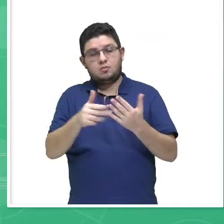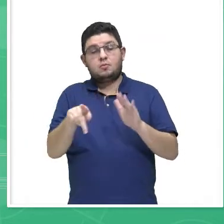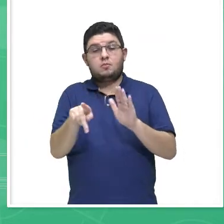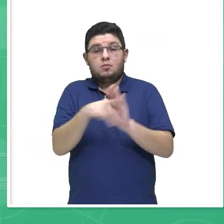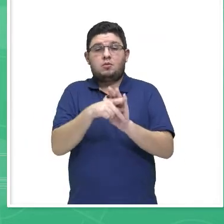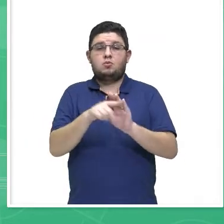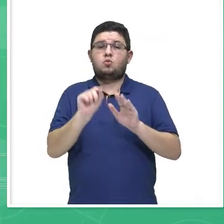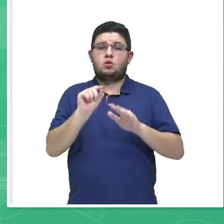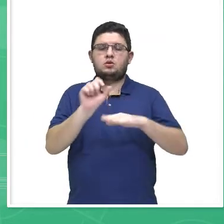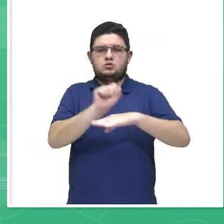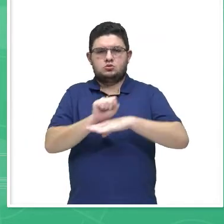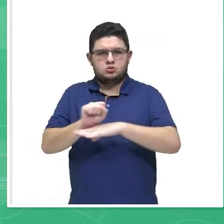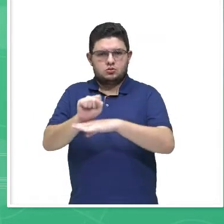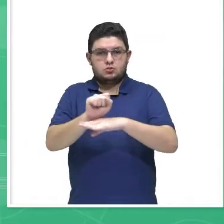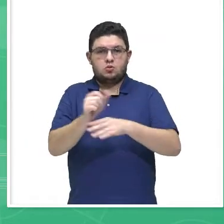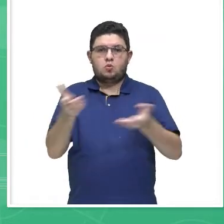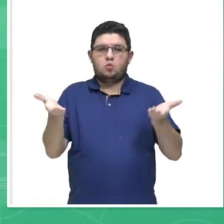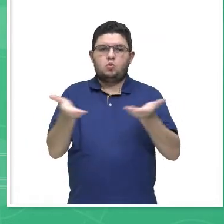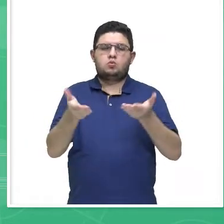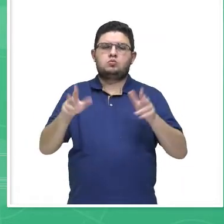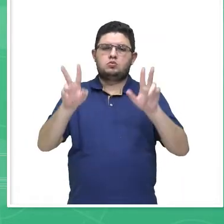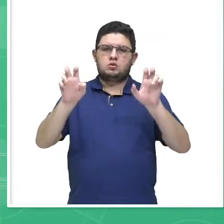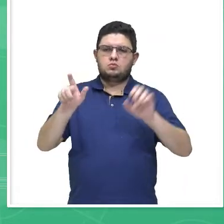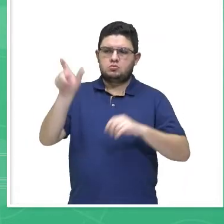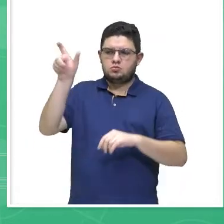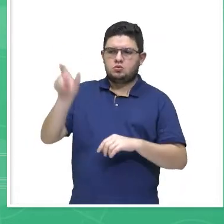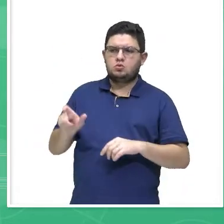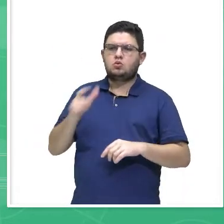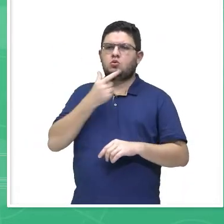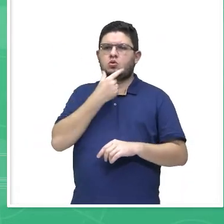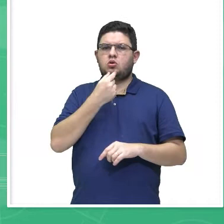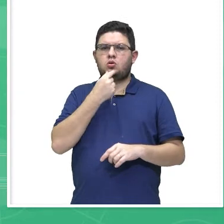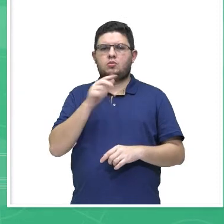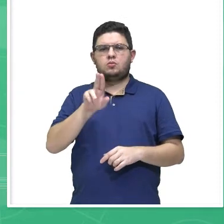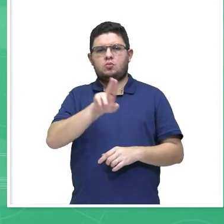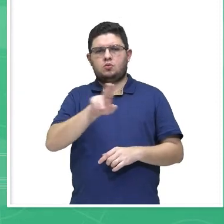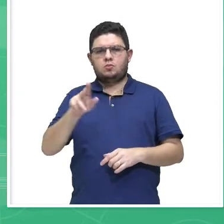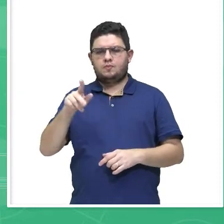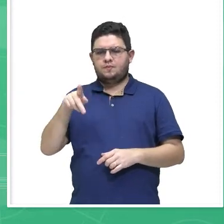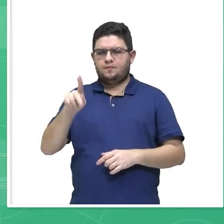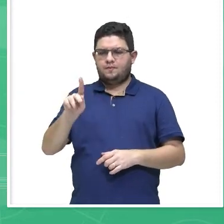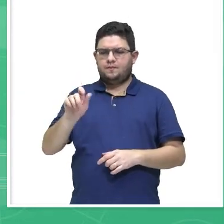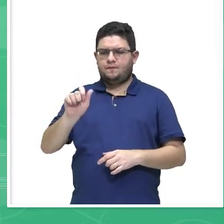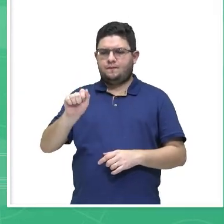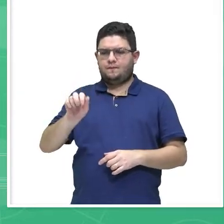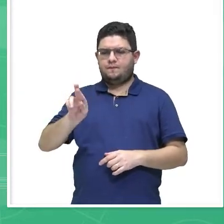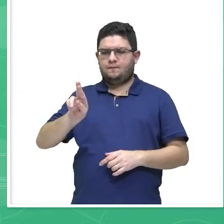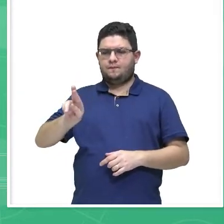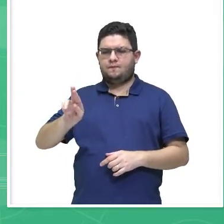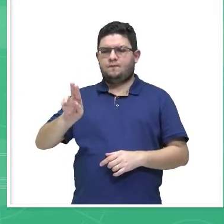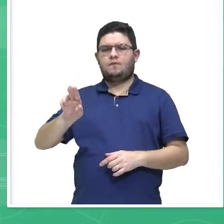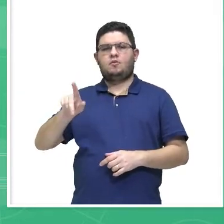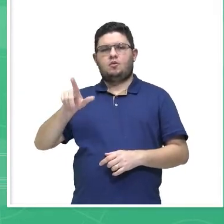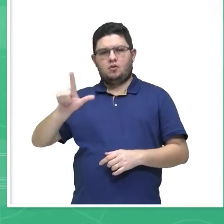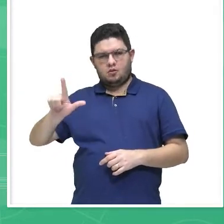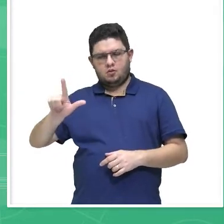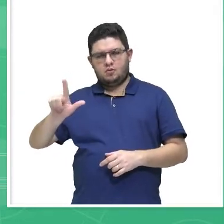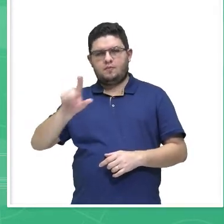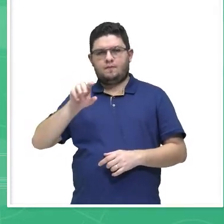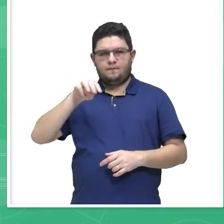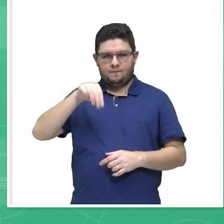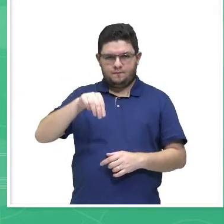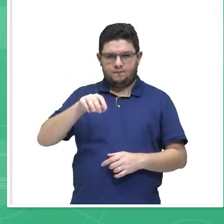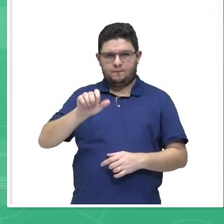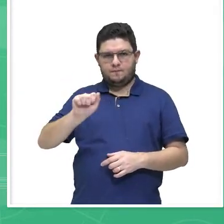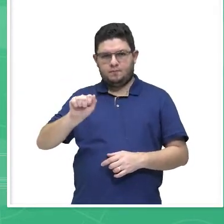Karl Marx. Karl Marx, vamos trazer algumas informações bibliográficas a respeito do